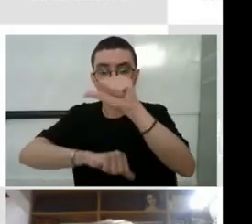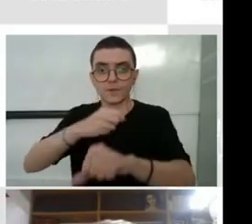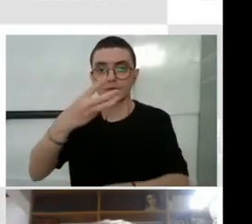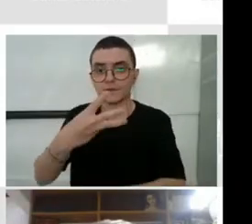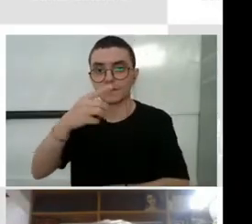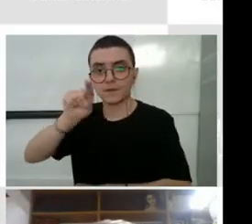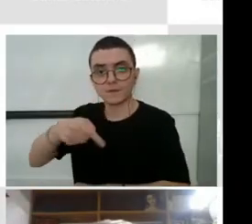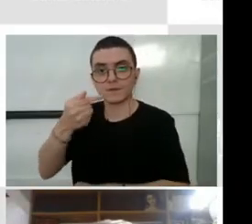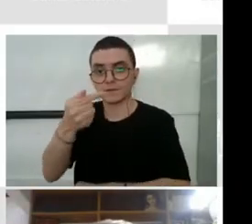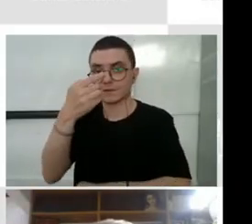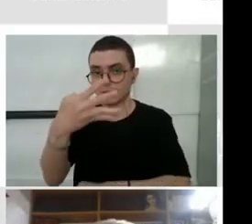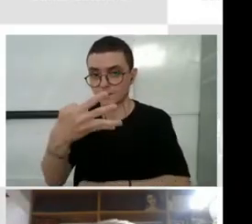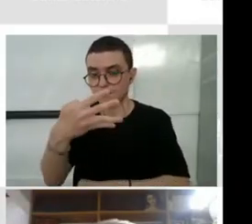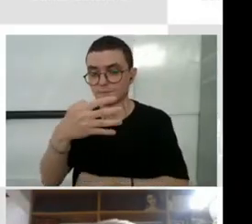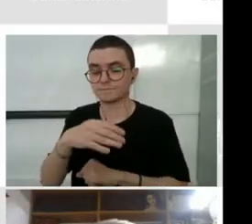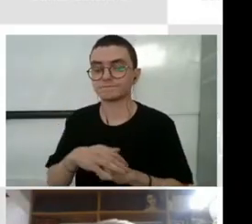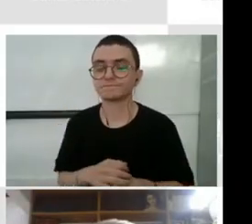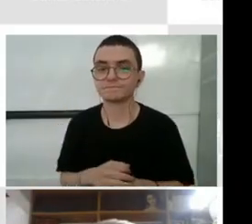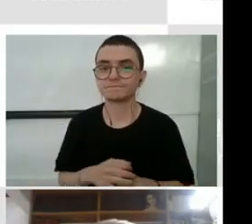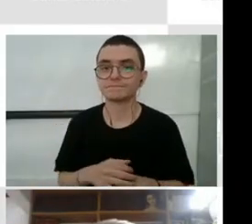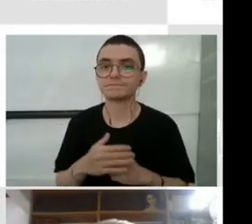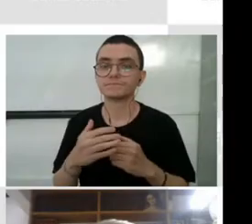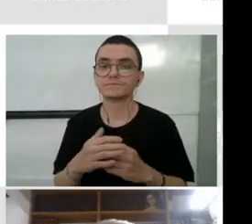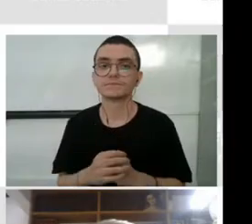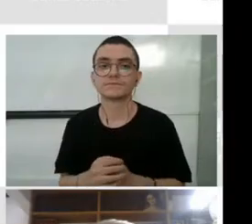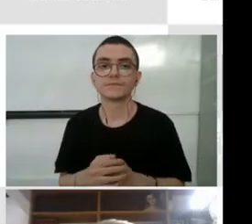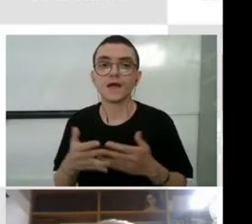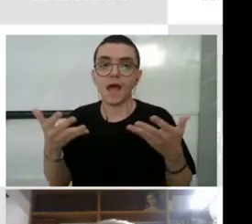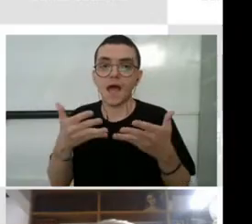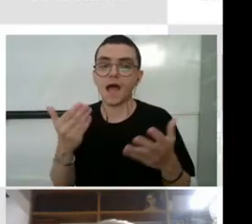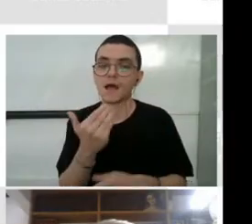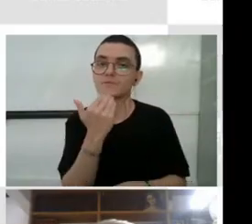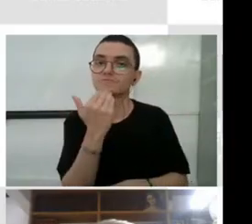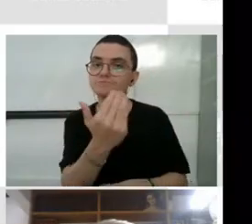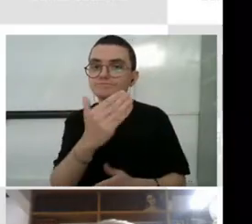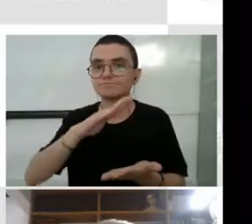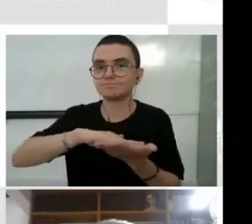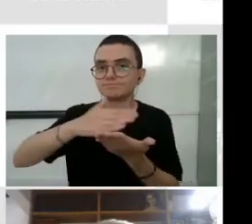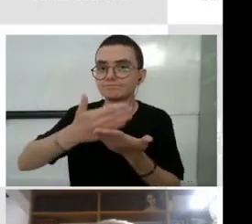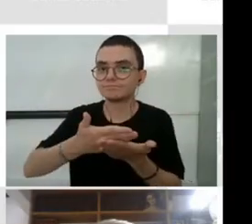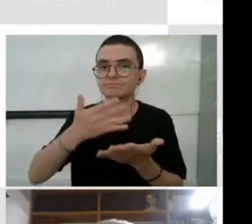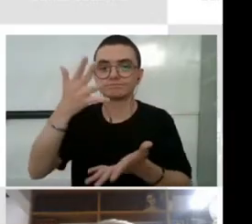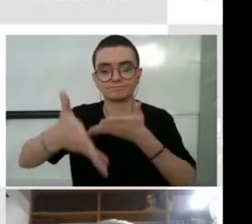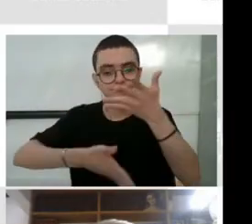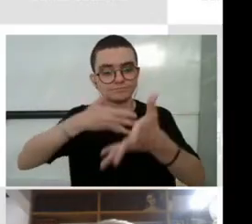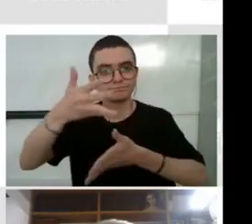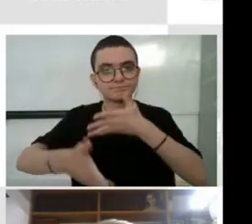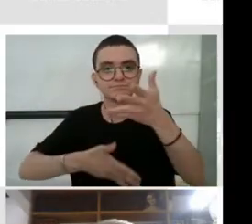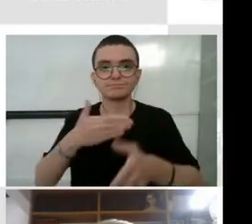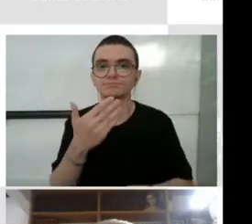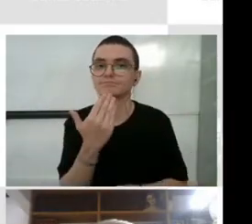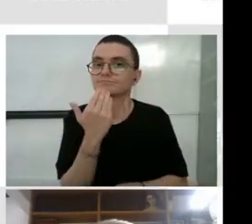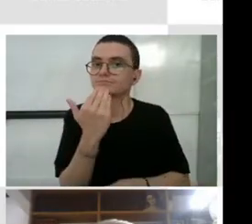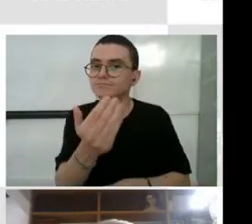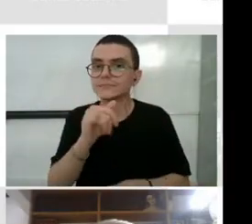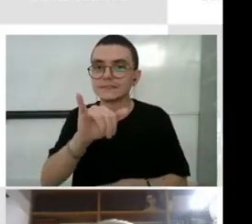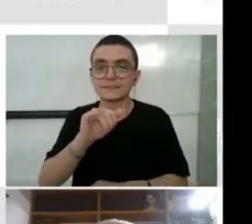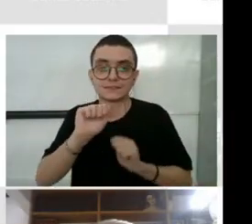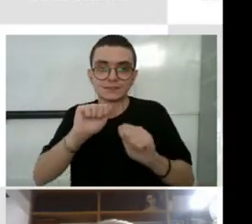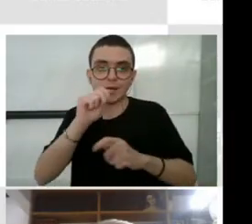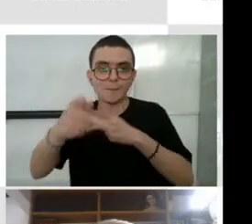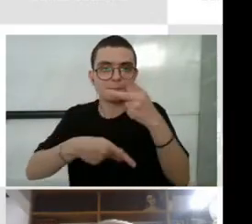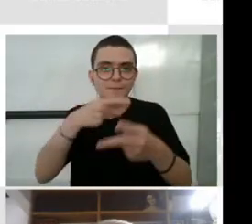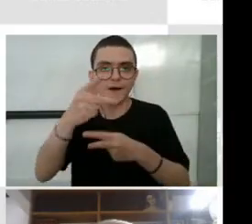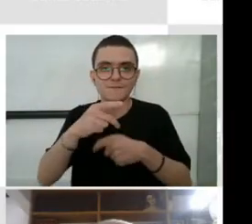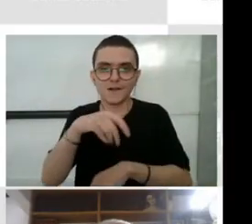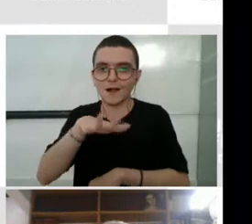não? Professor, por gentileza, os nossos intérpretes de Libras, eles estão pedindo, se o senhor puder falar um pouquinho